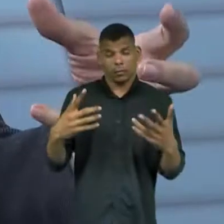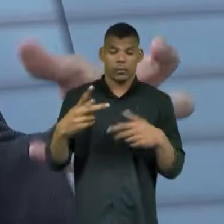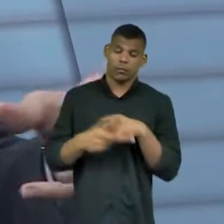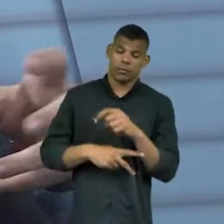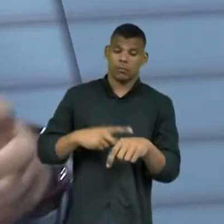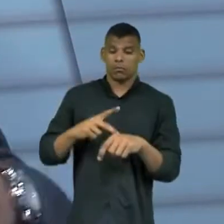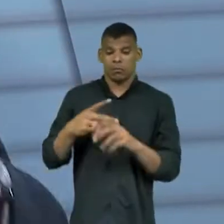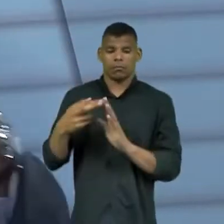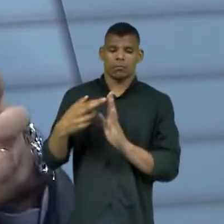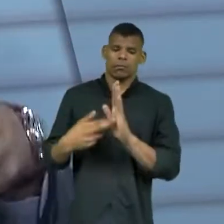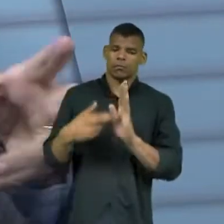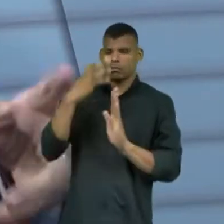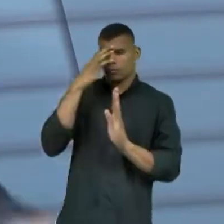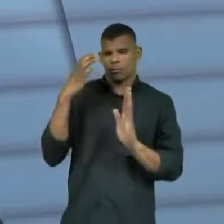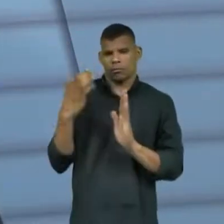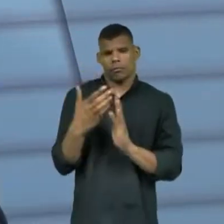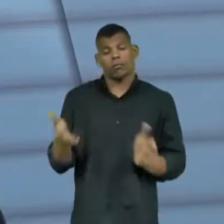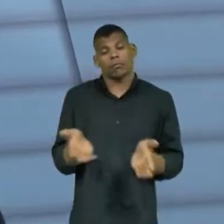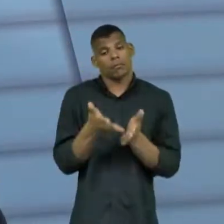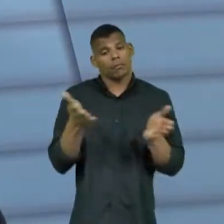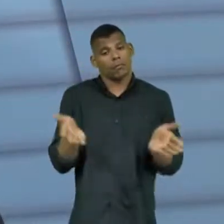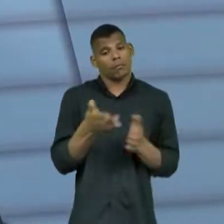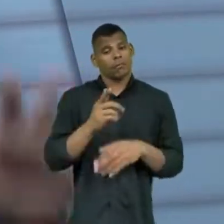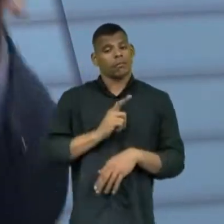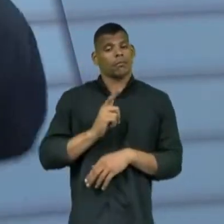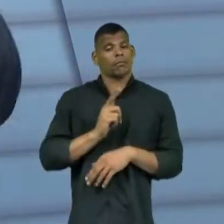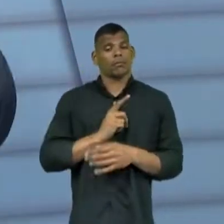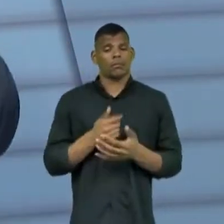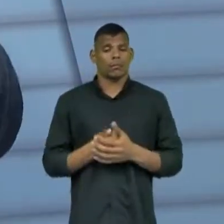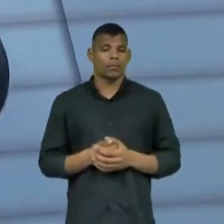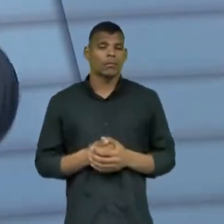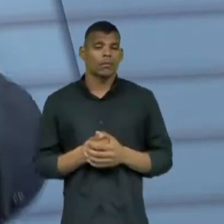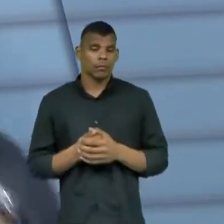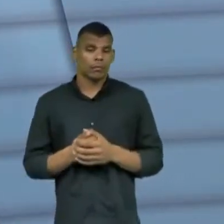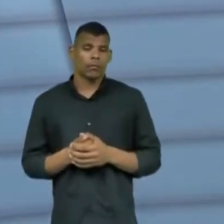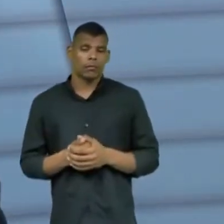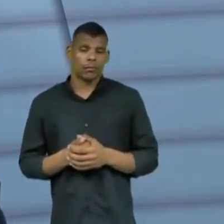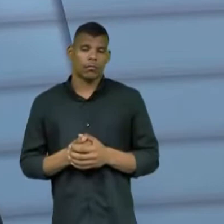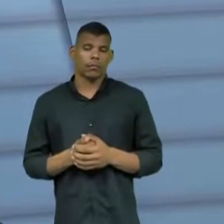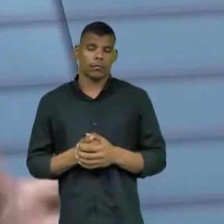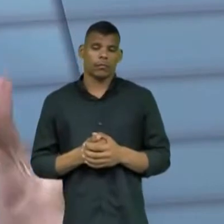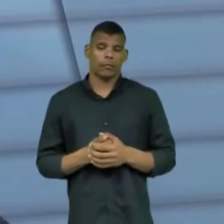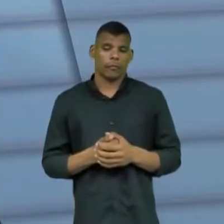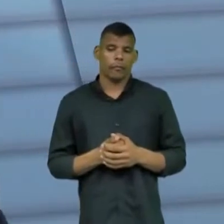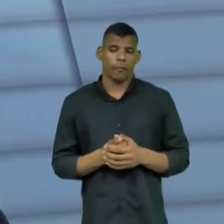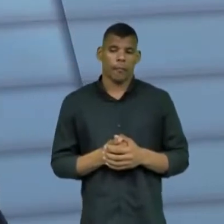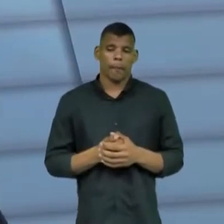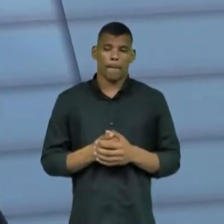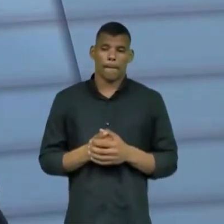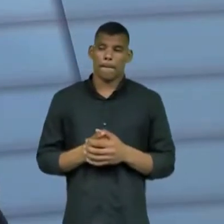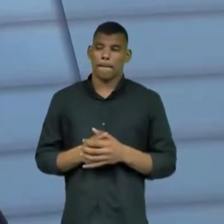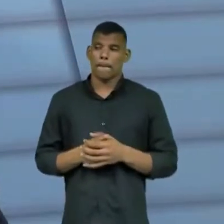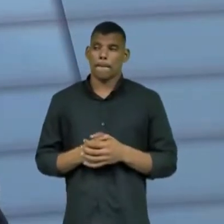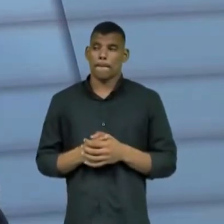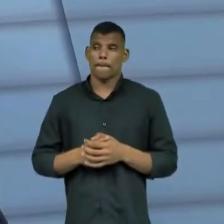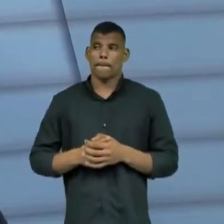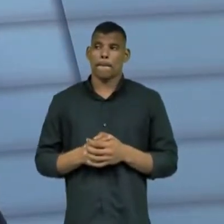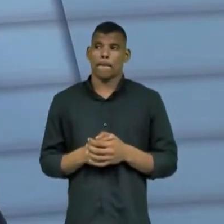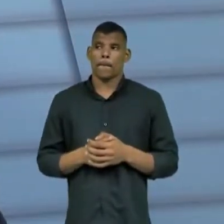medidas necessárias para incentivar que os parques eólicos em mar possam ser implantados. Então, quer dizer que